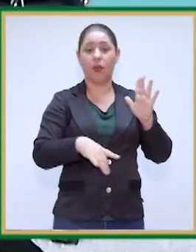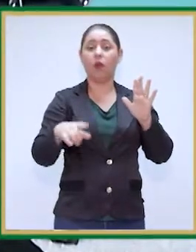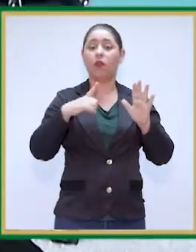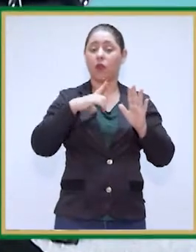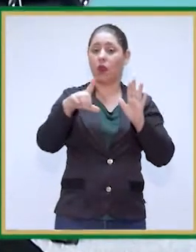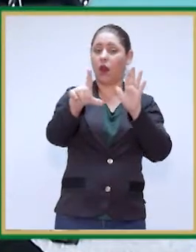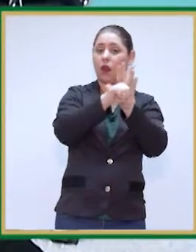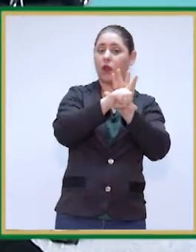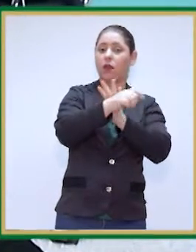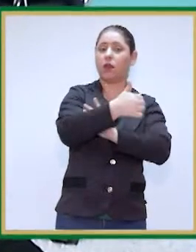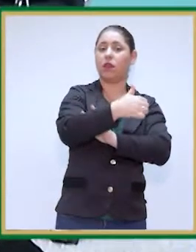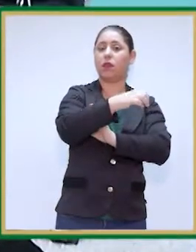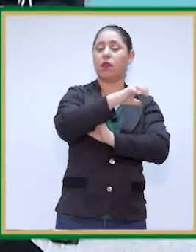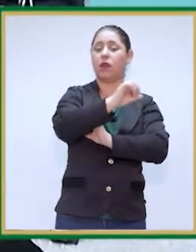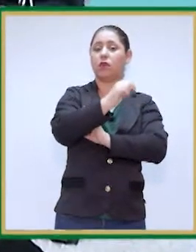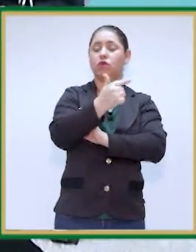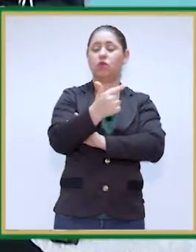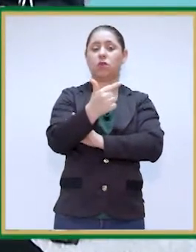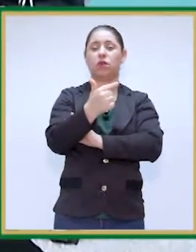portaria? Então, a gente tem a Lei